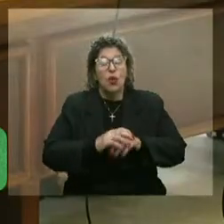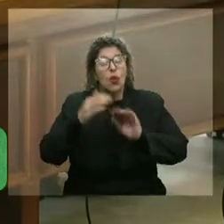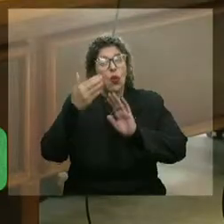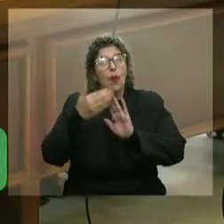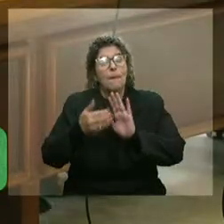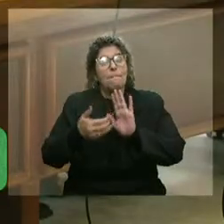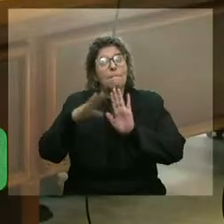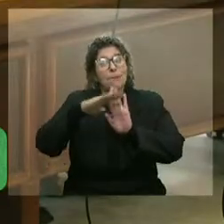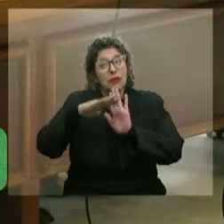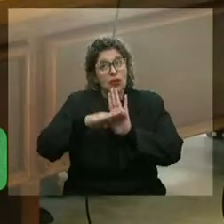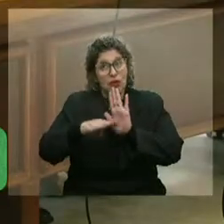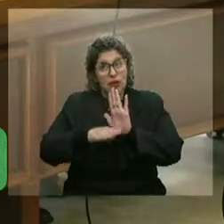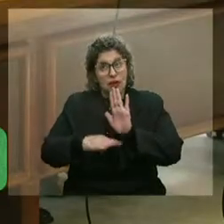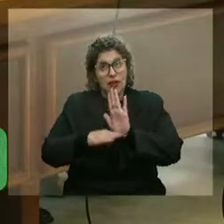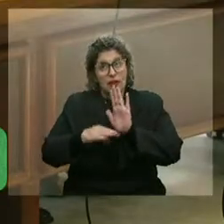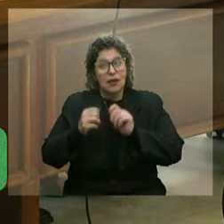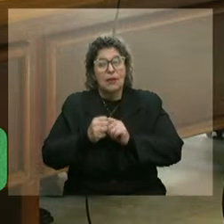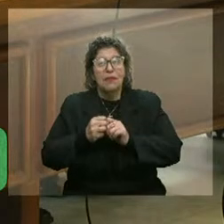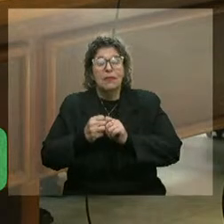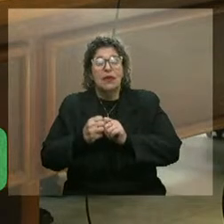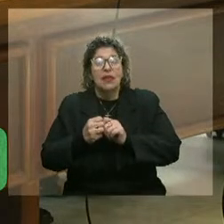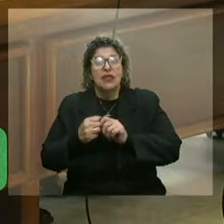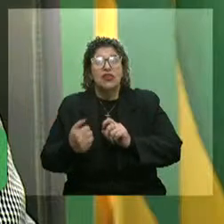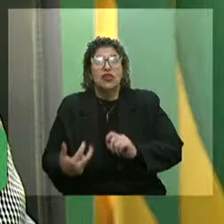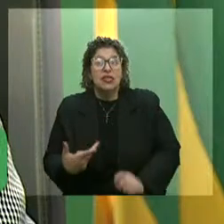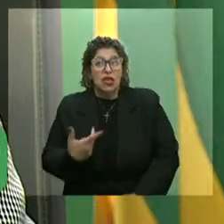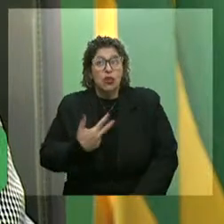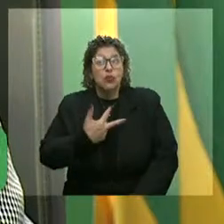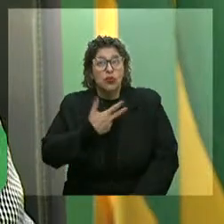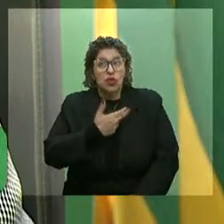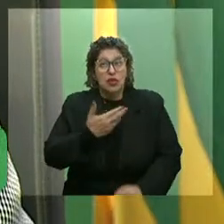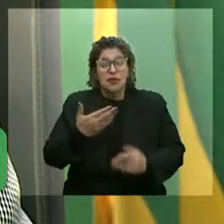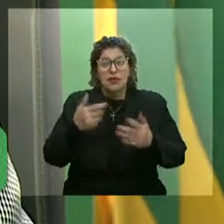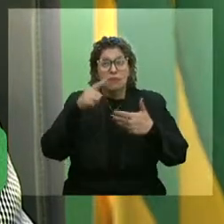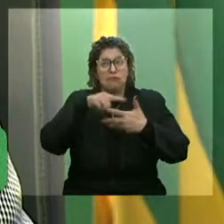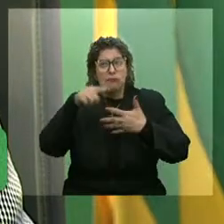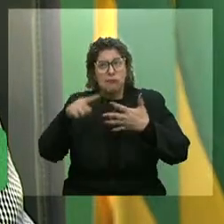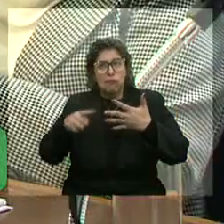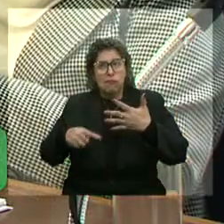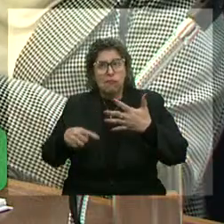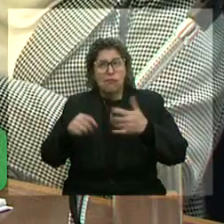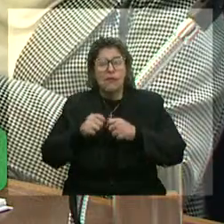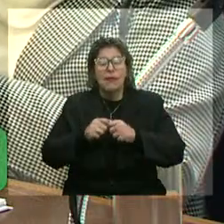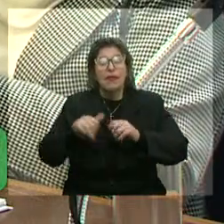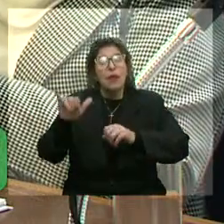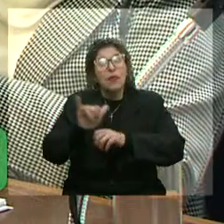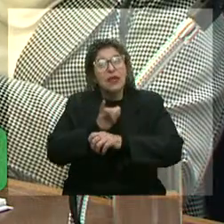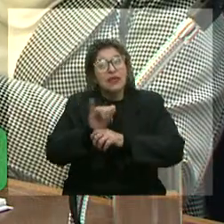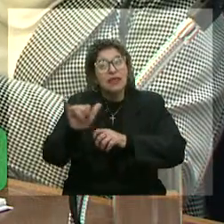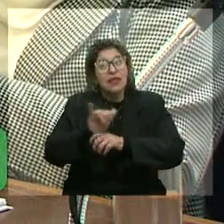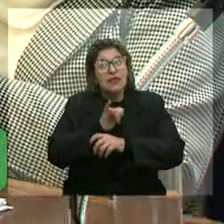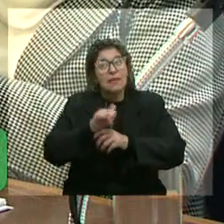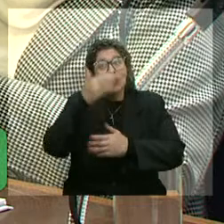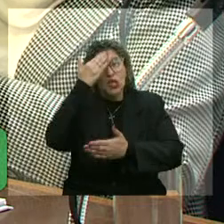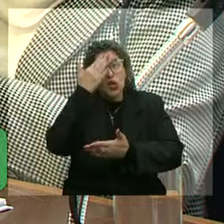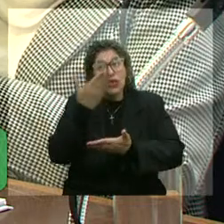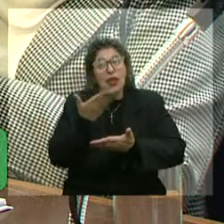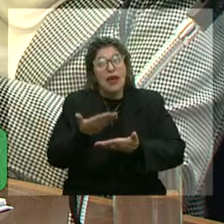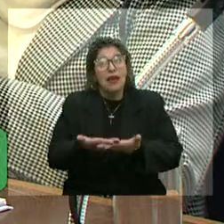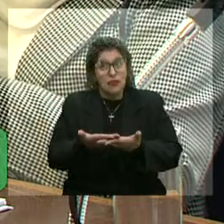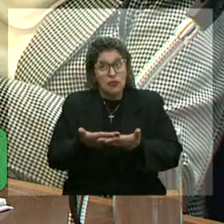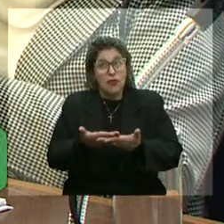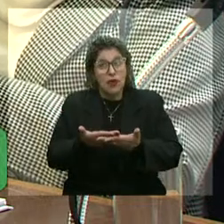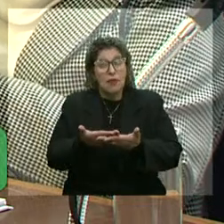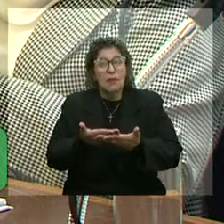eletivas, conforme o presidente Gabriel aqui colocou, serão estratégias que acreditamos que